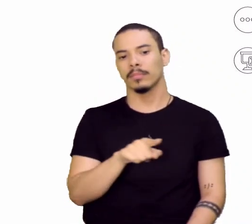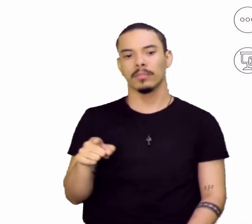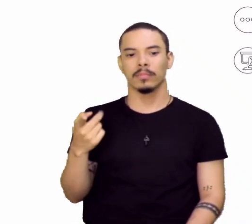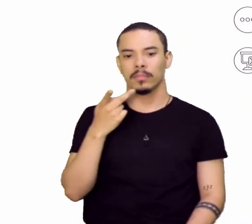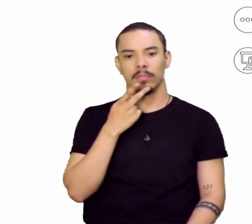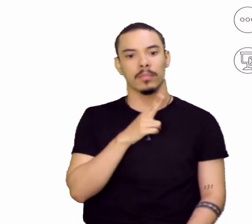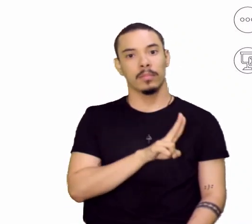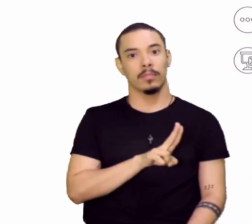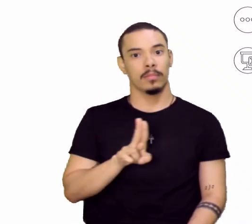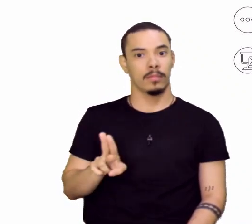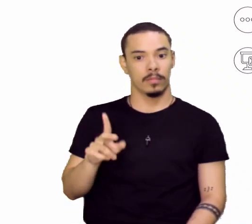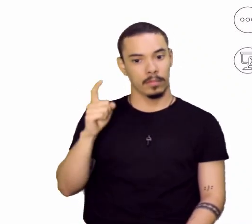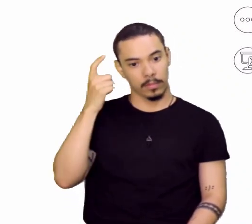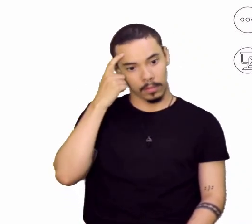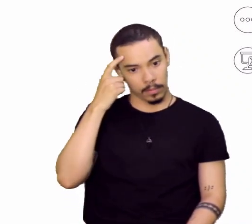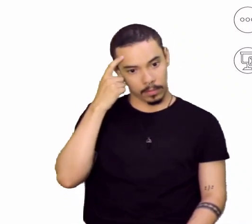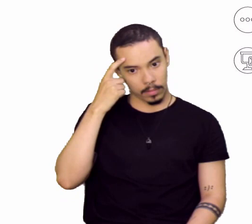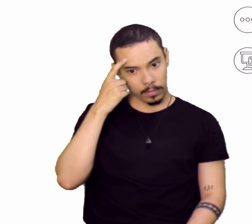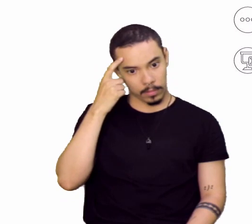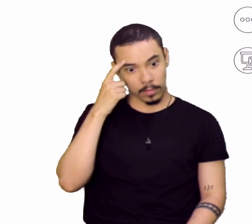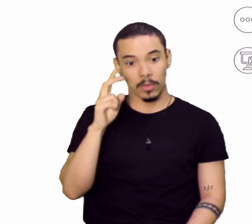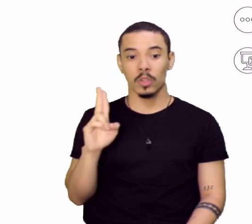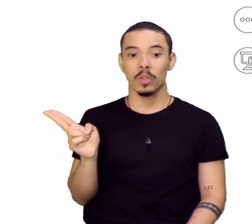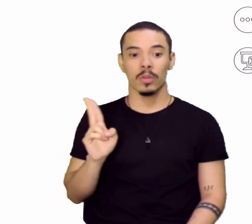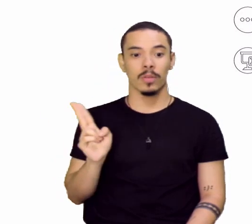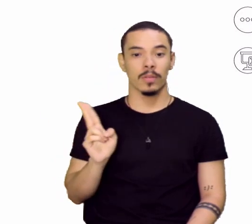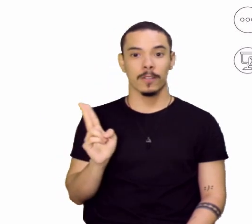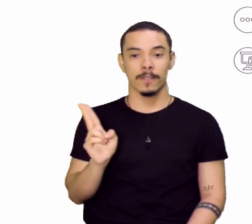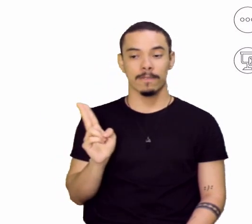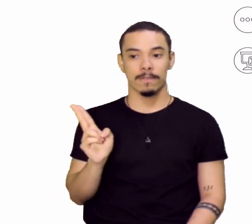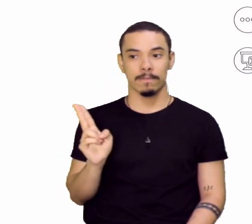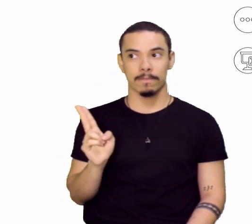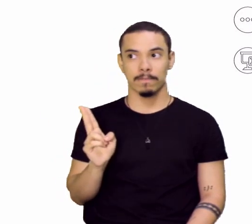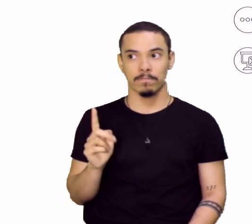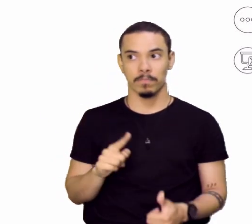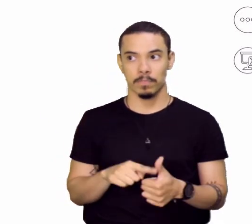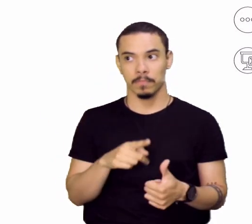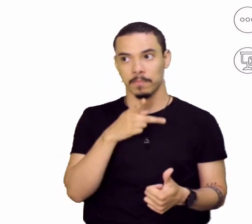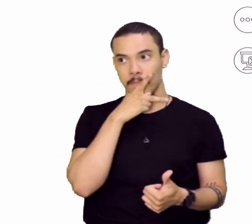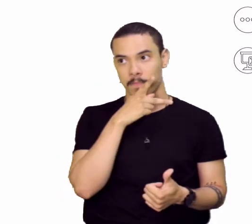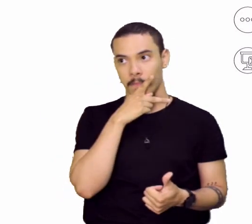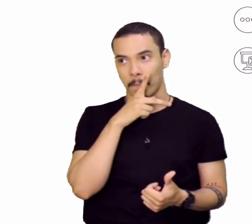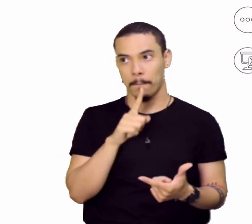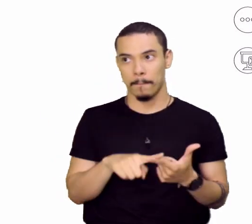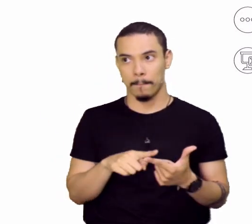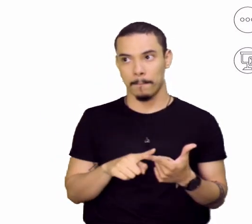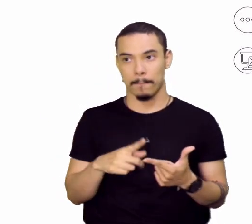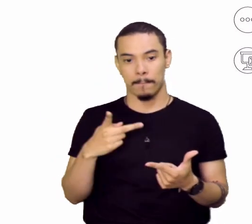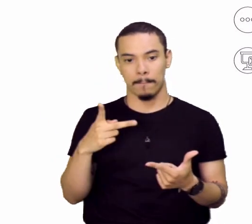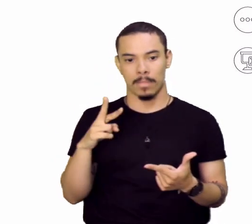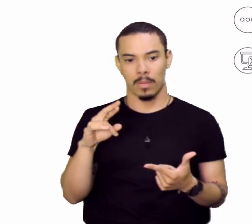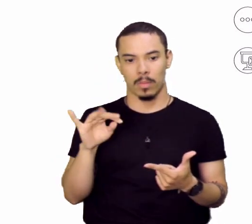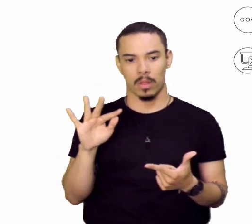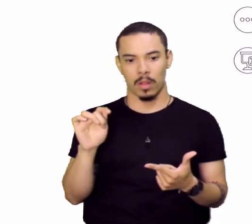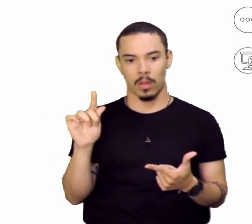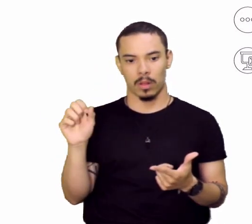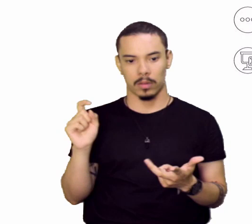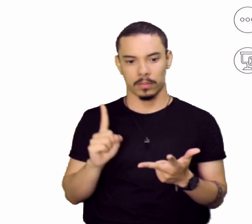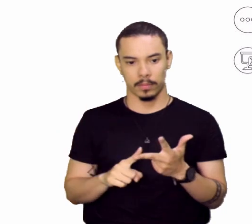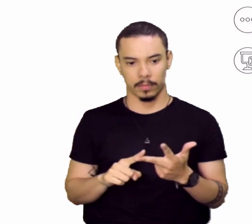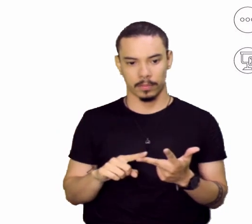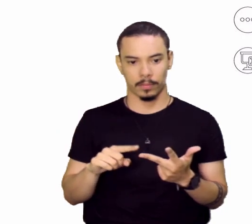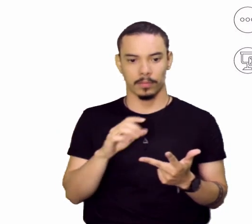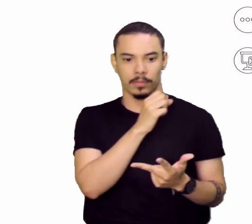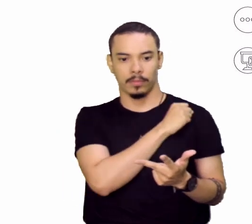nome desse pensador, que é... Qual o nome do pensador? Platão. B. Protágoras.